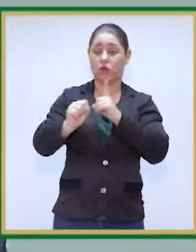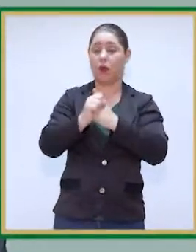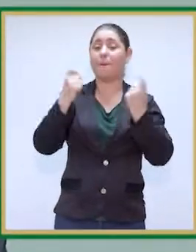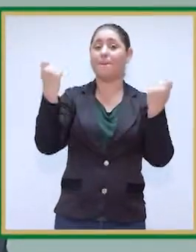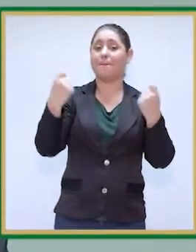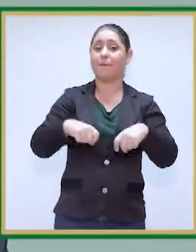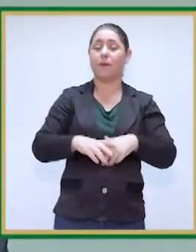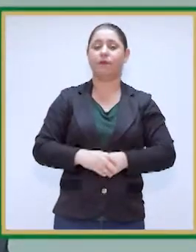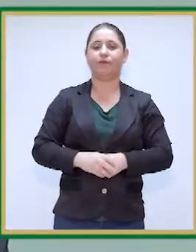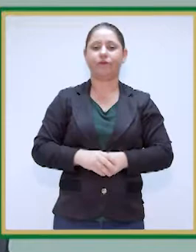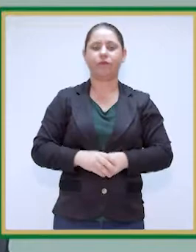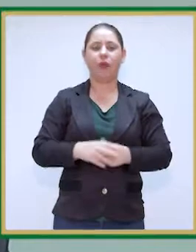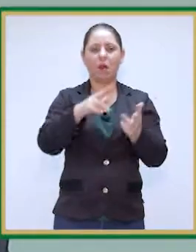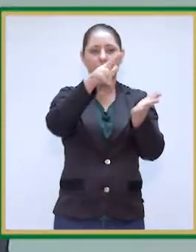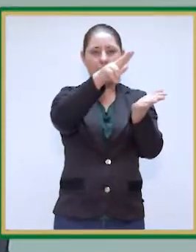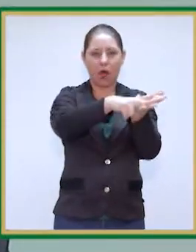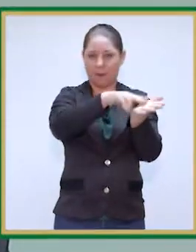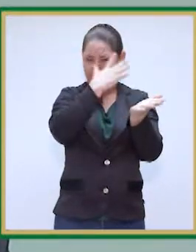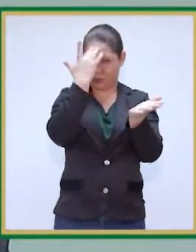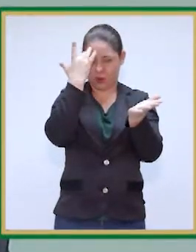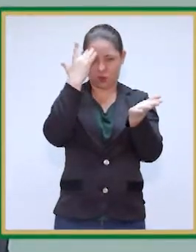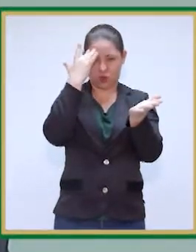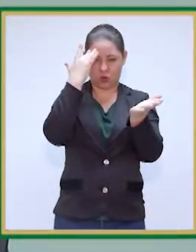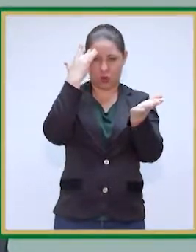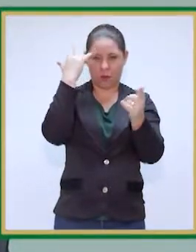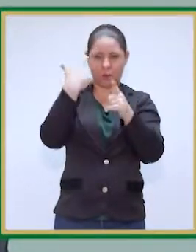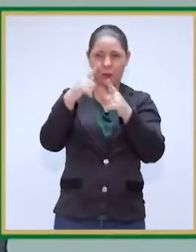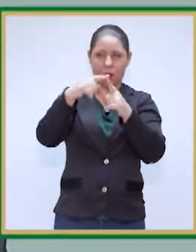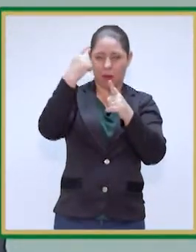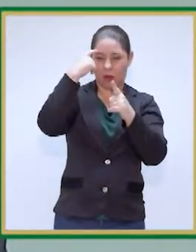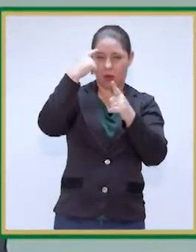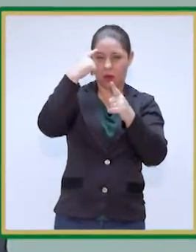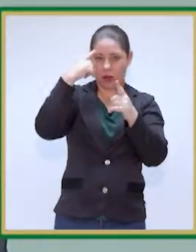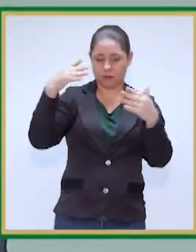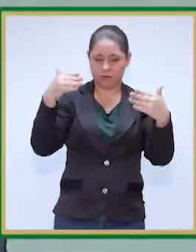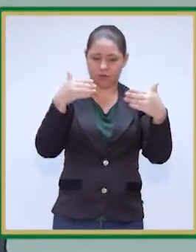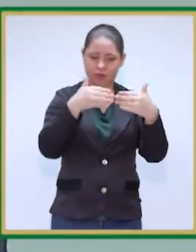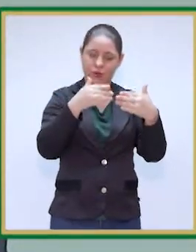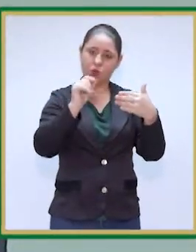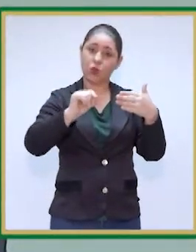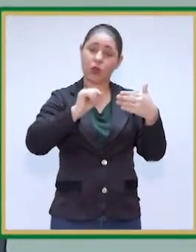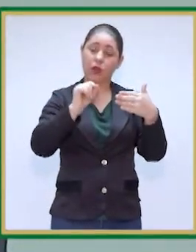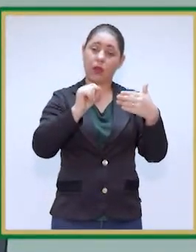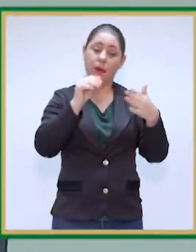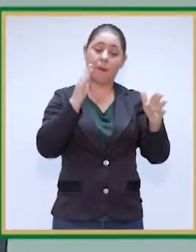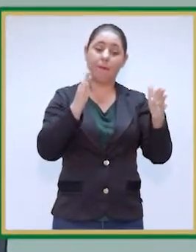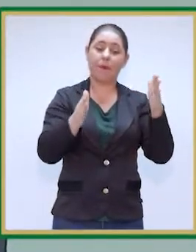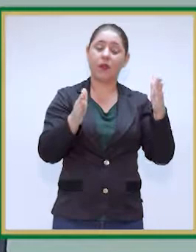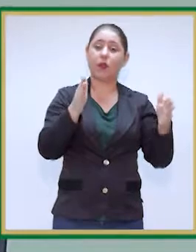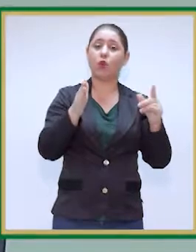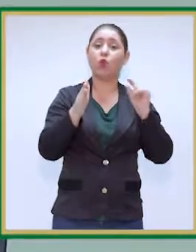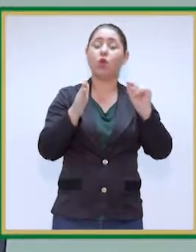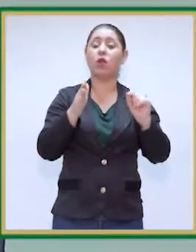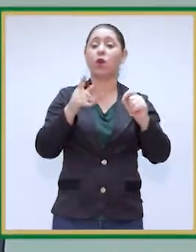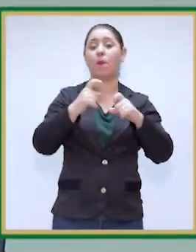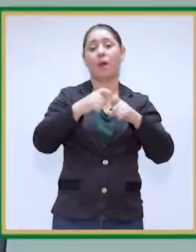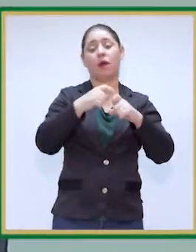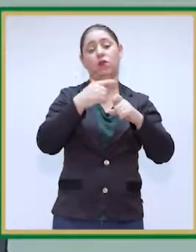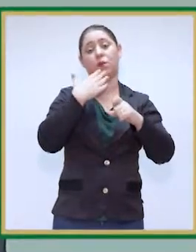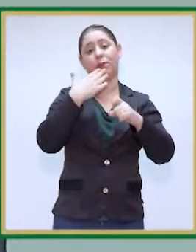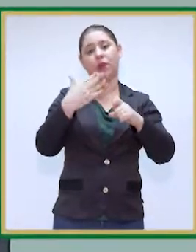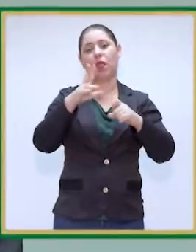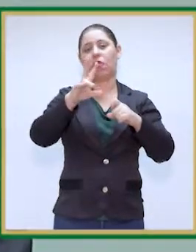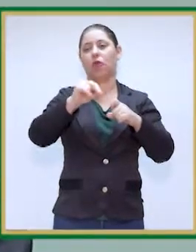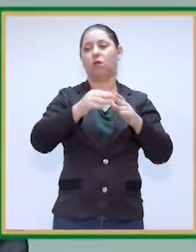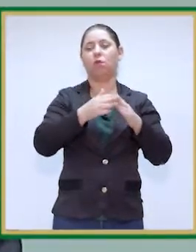sociedade. E as internações devem estar restritas ao período que o médico recomenda,